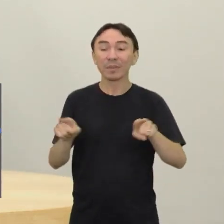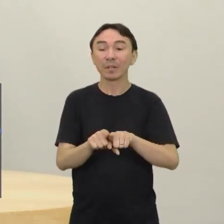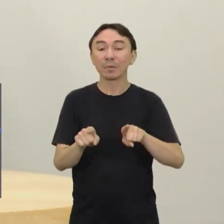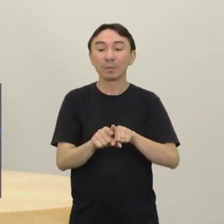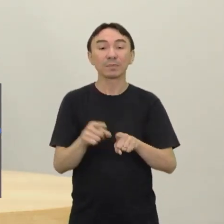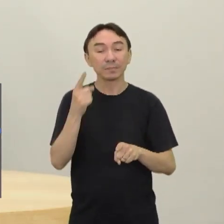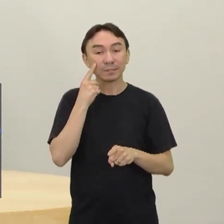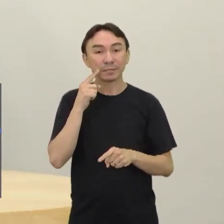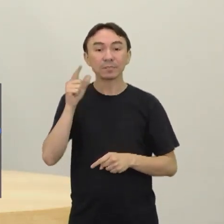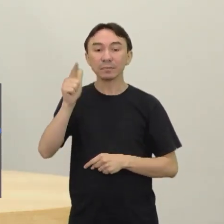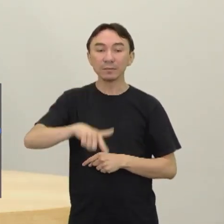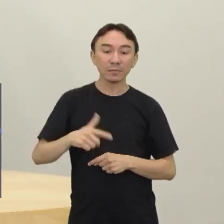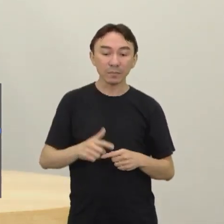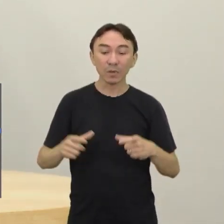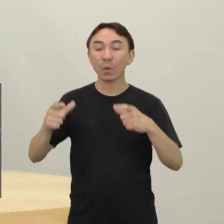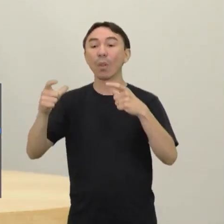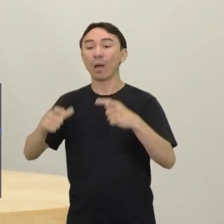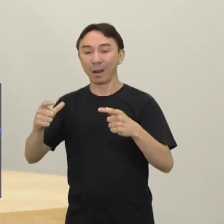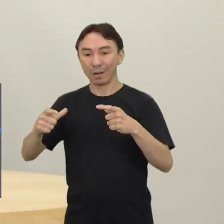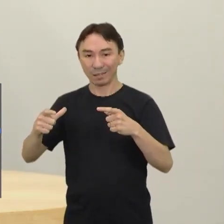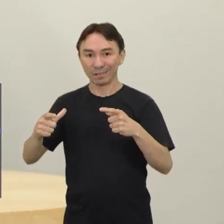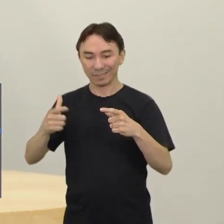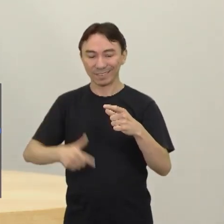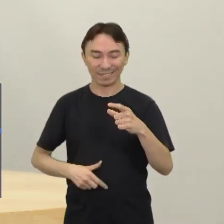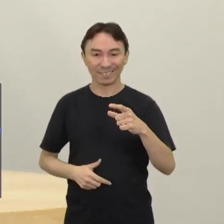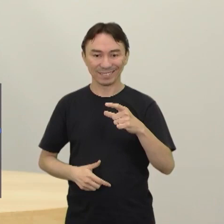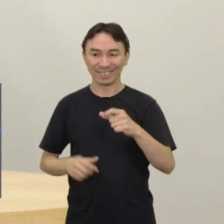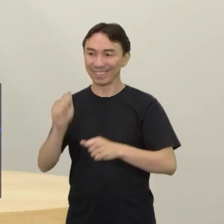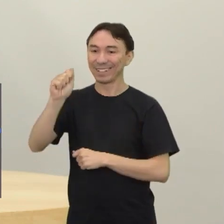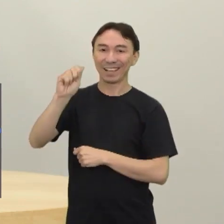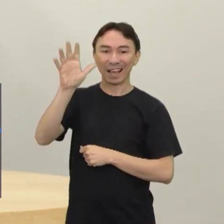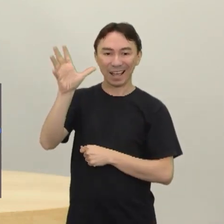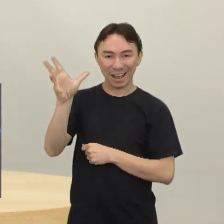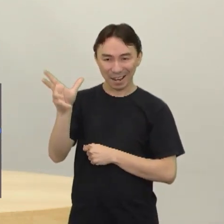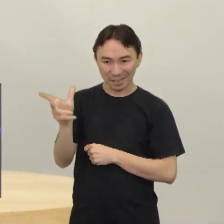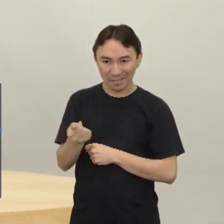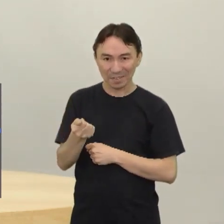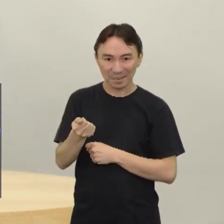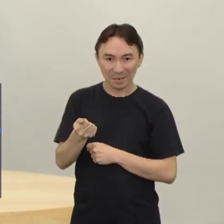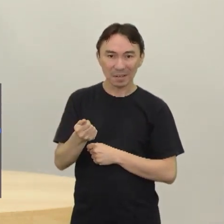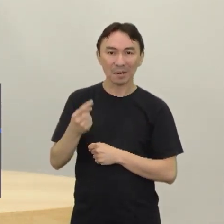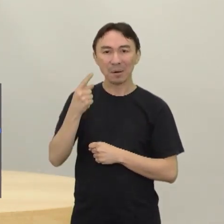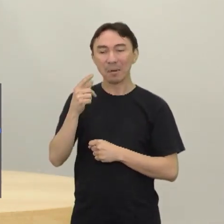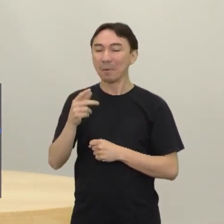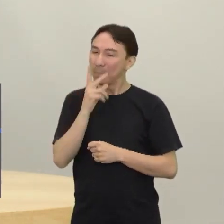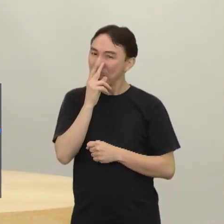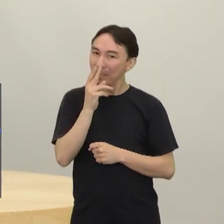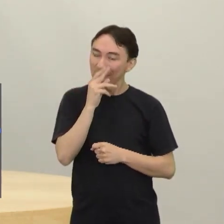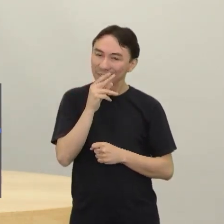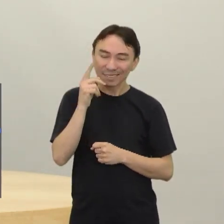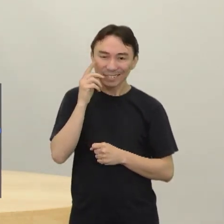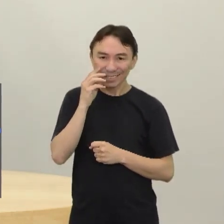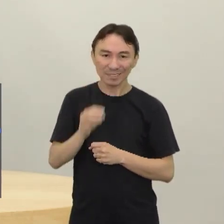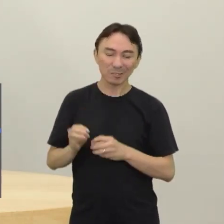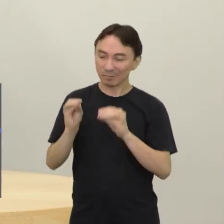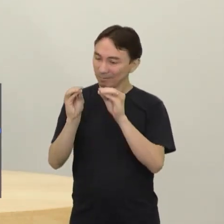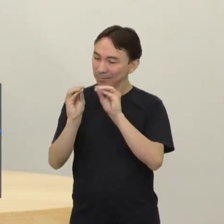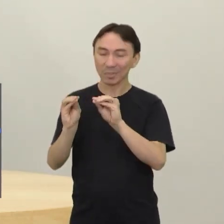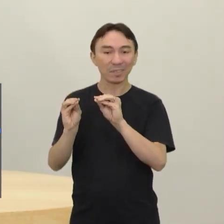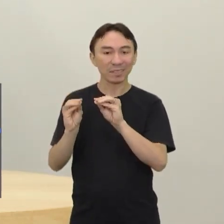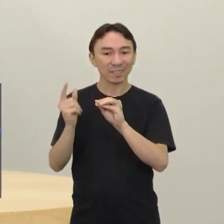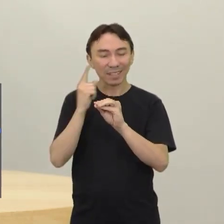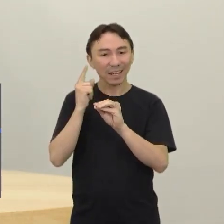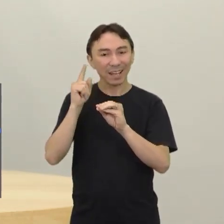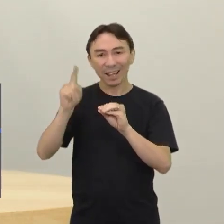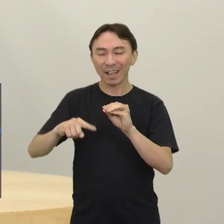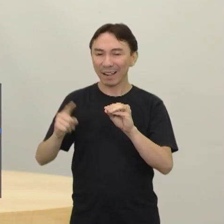localização do continente africano é interessante, né? Parece que foi colocado lá, né, assim, bem assim, ó, foi colocado de um jeito que ele ficasse bem